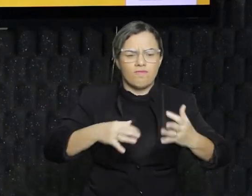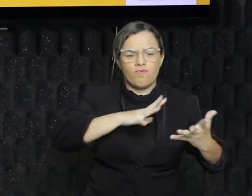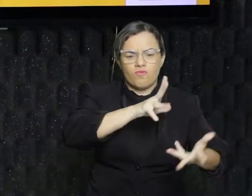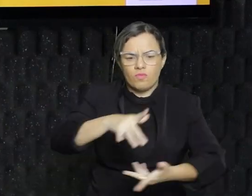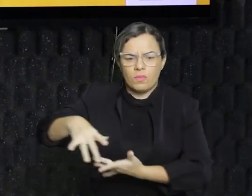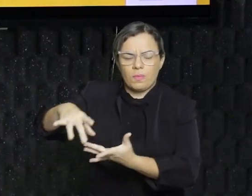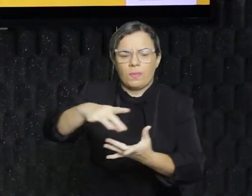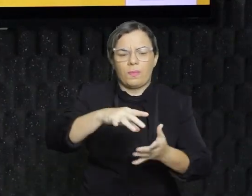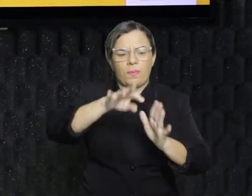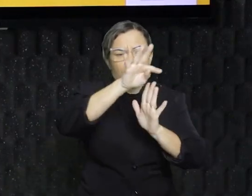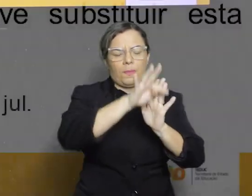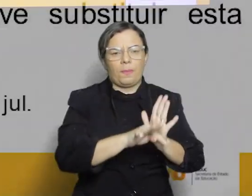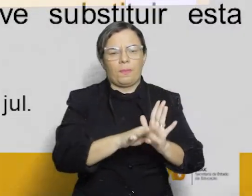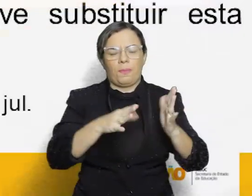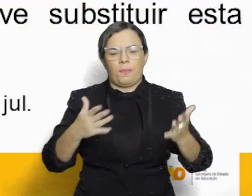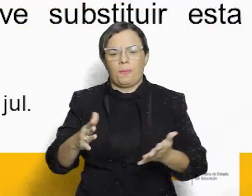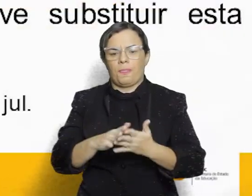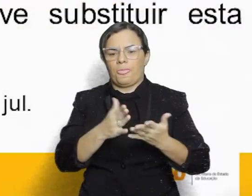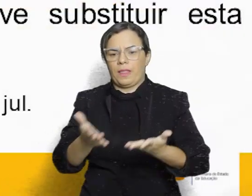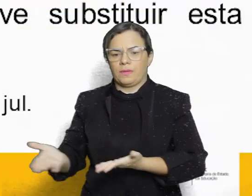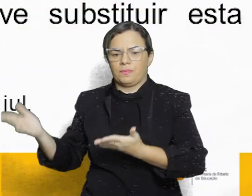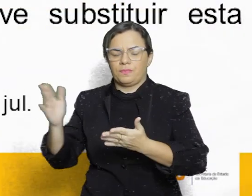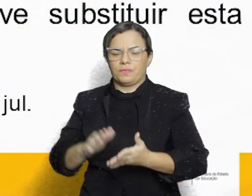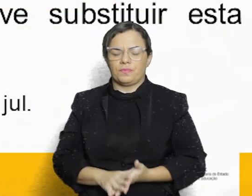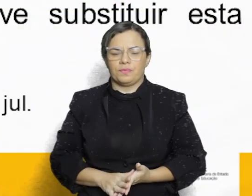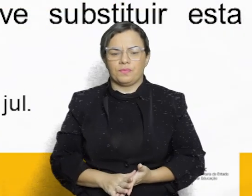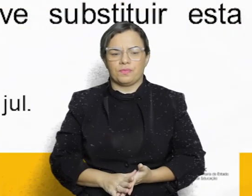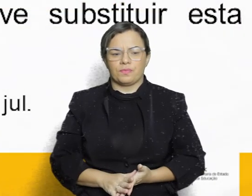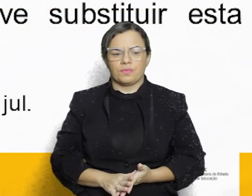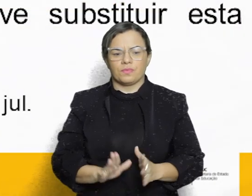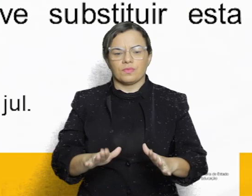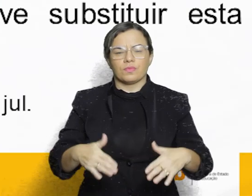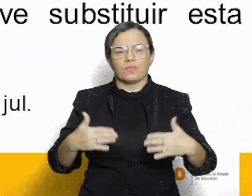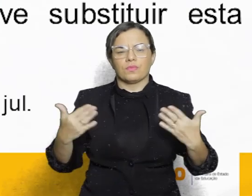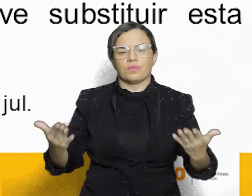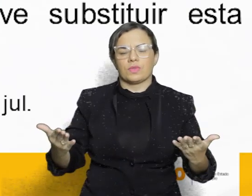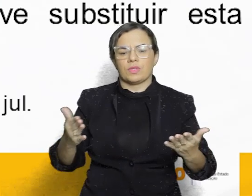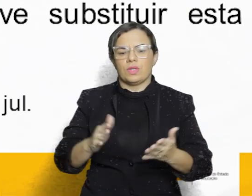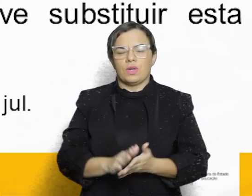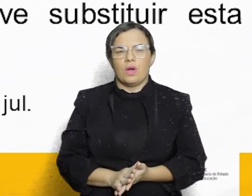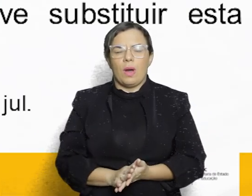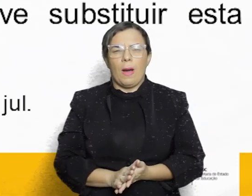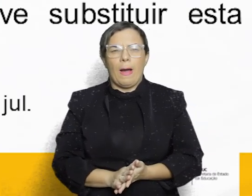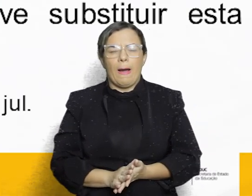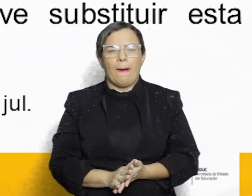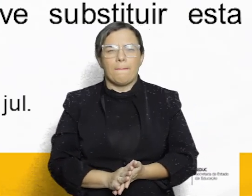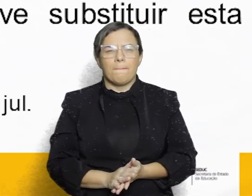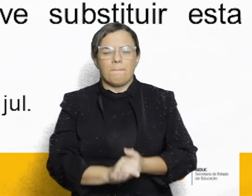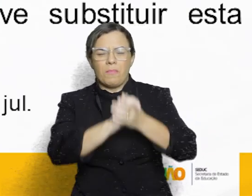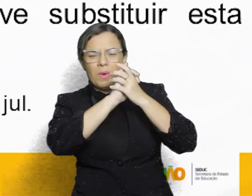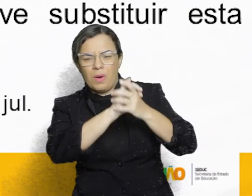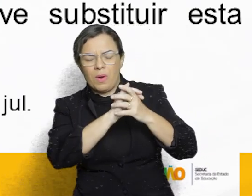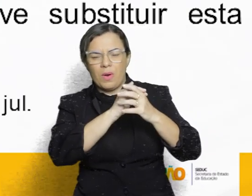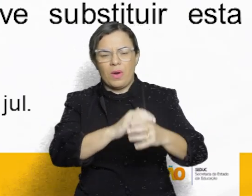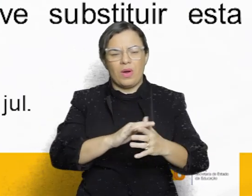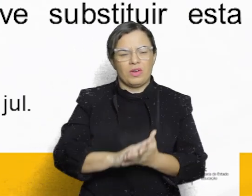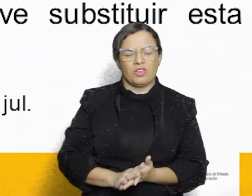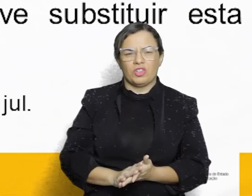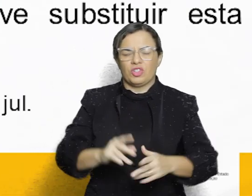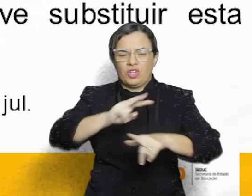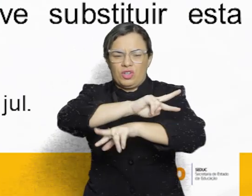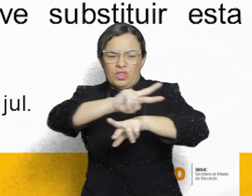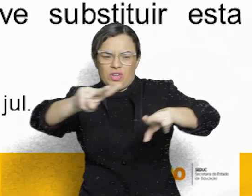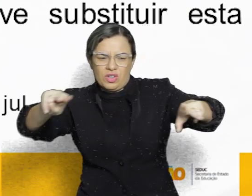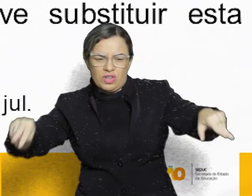agora eu vou para o texto. Lá diz o seguinte, ó, saudado por centenas de militantes de movimentos sociais de